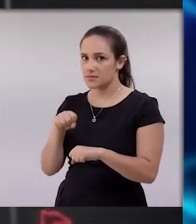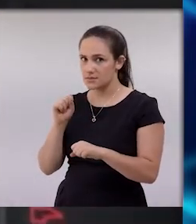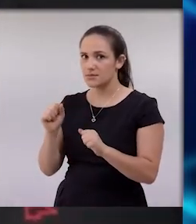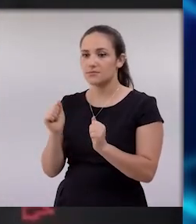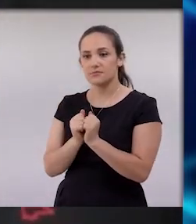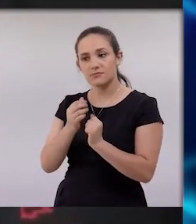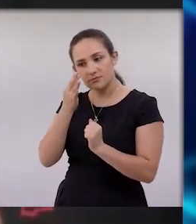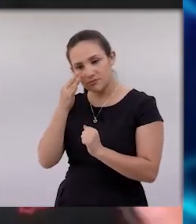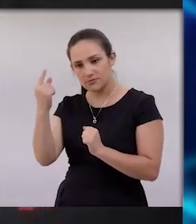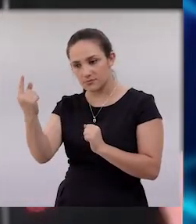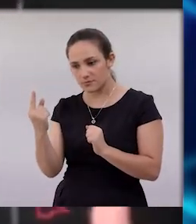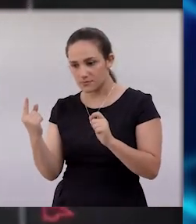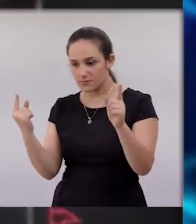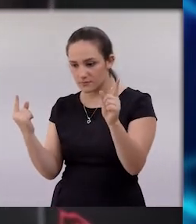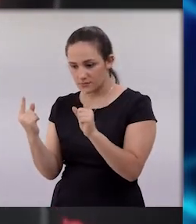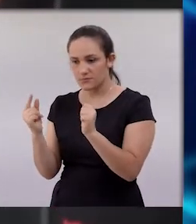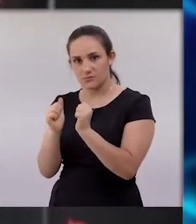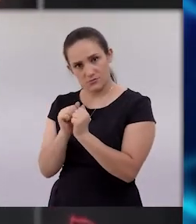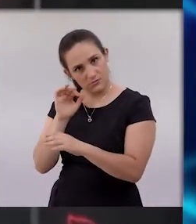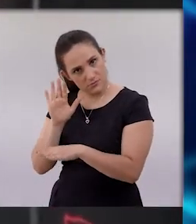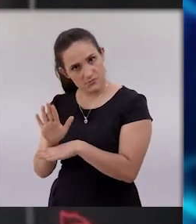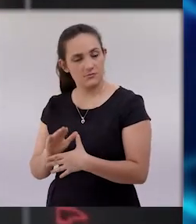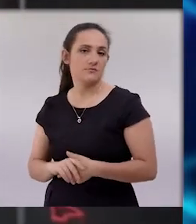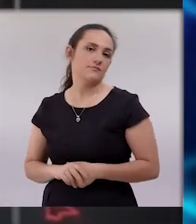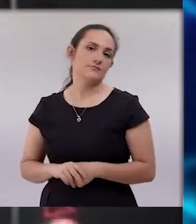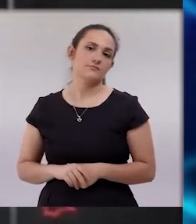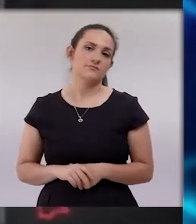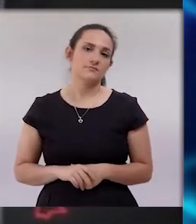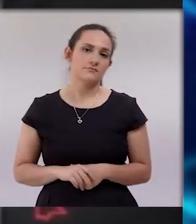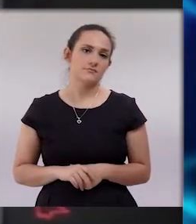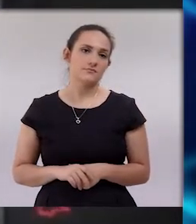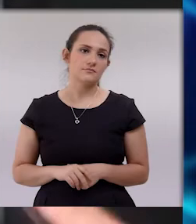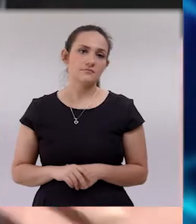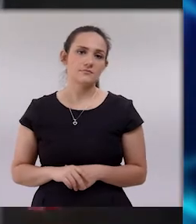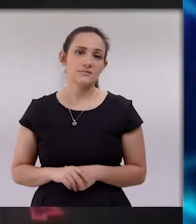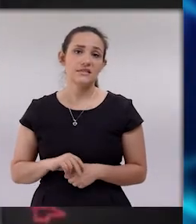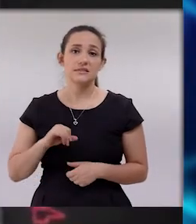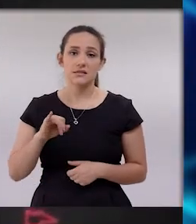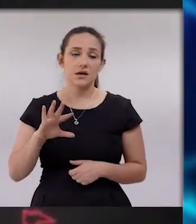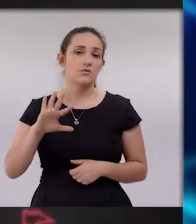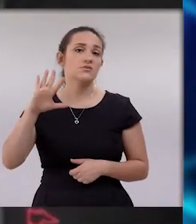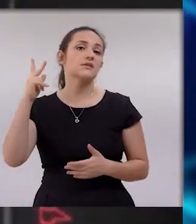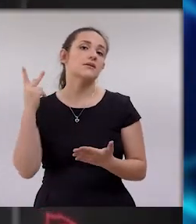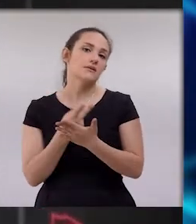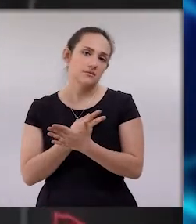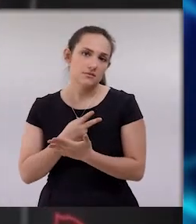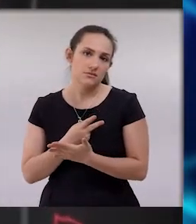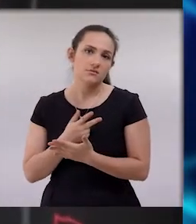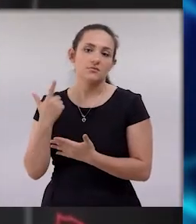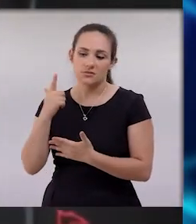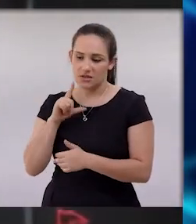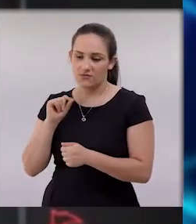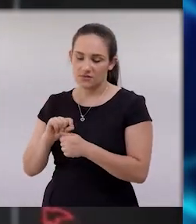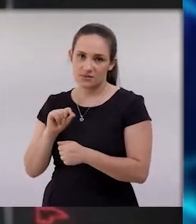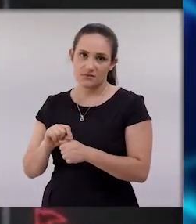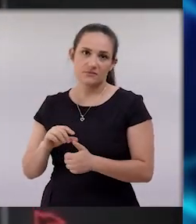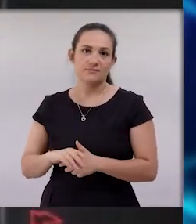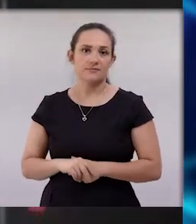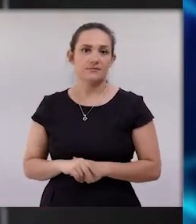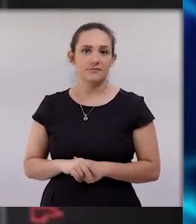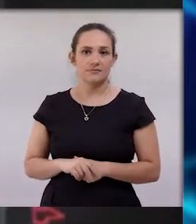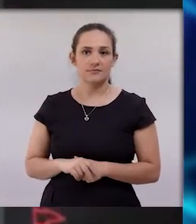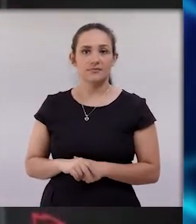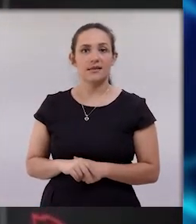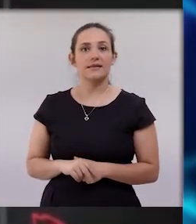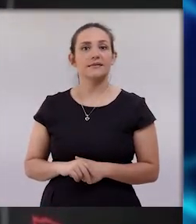presencial, para auxiliar esse médico, né? E também para, caso tenha alguma complicação, ele intervir. Às vezes